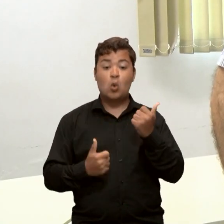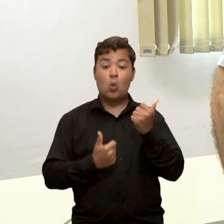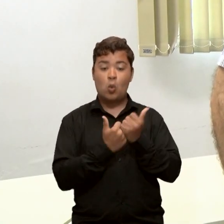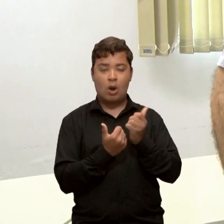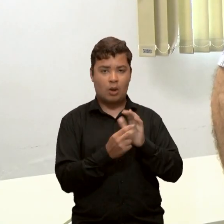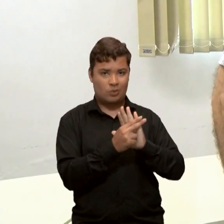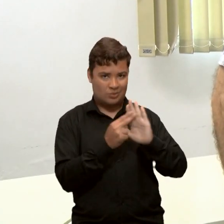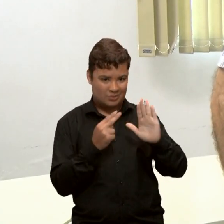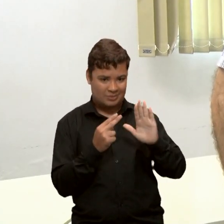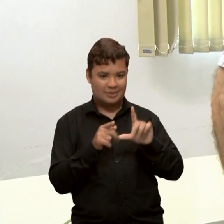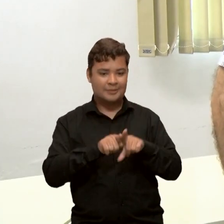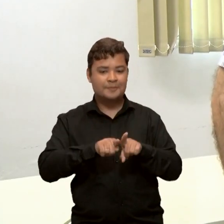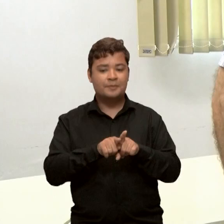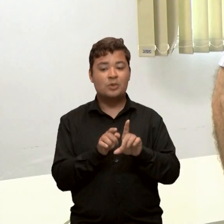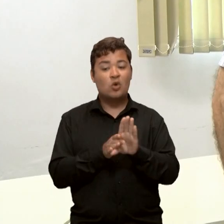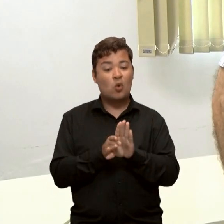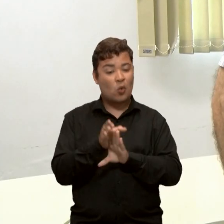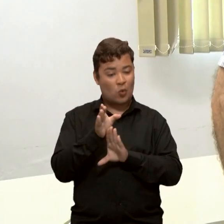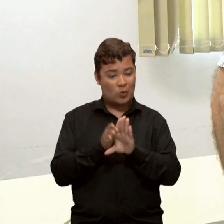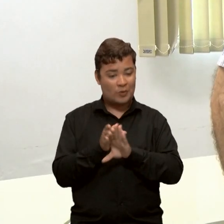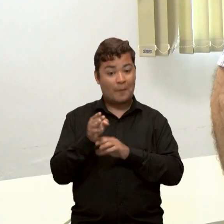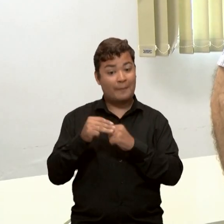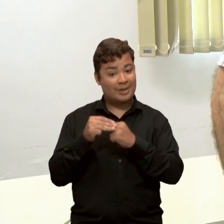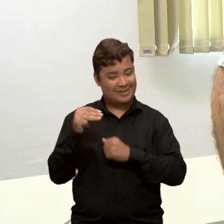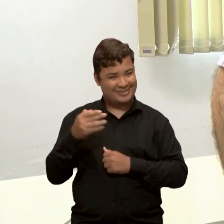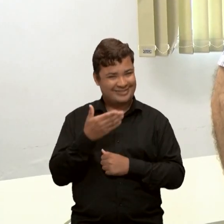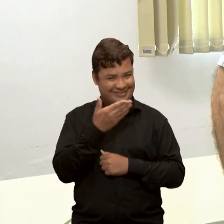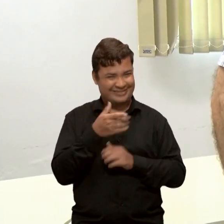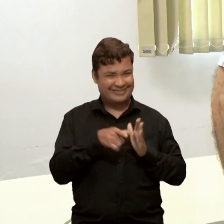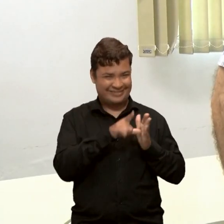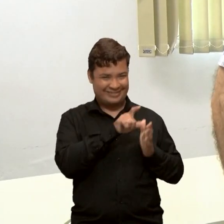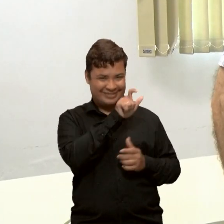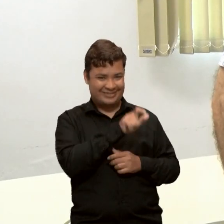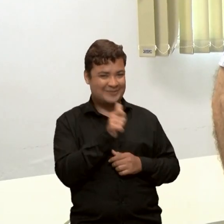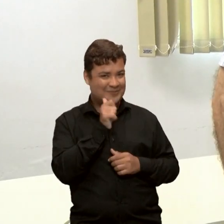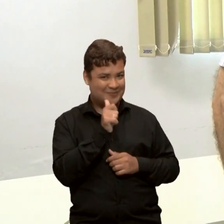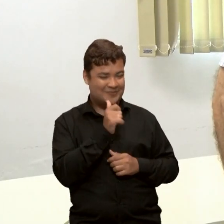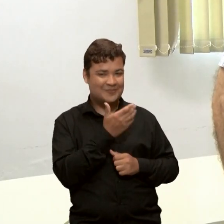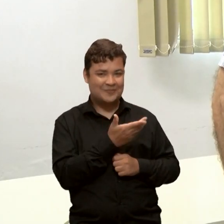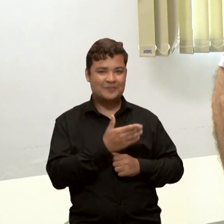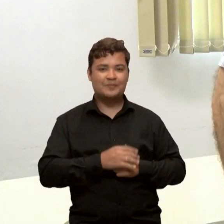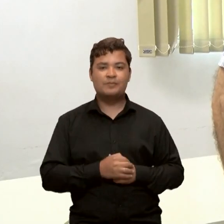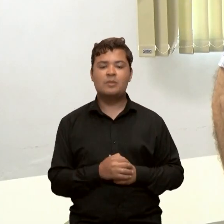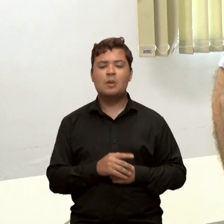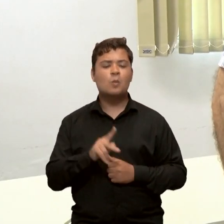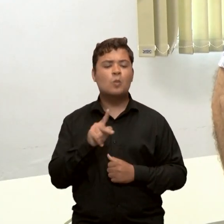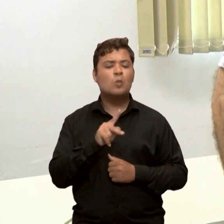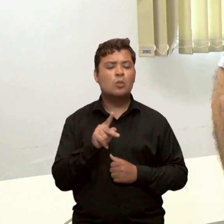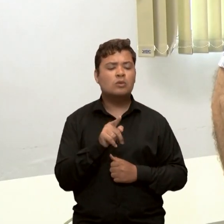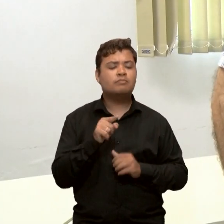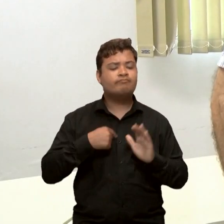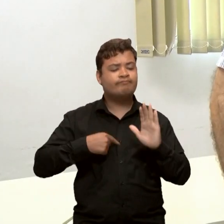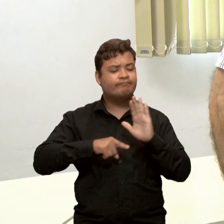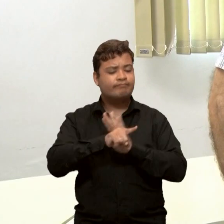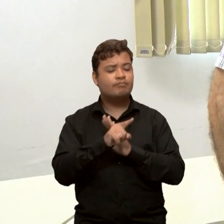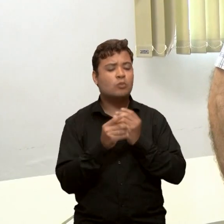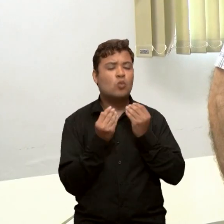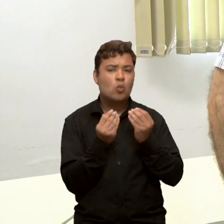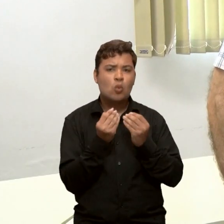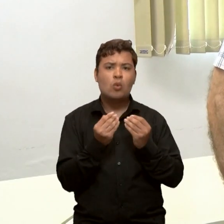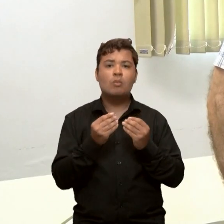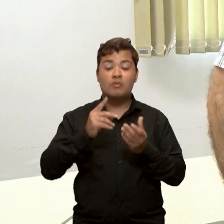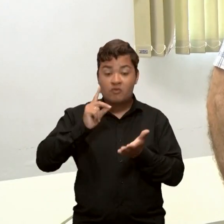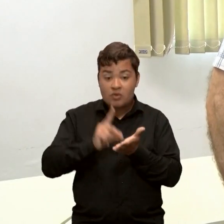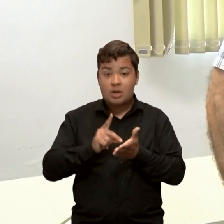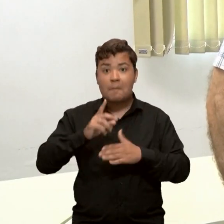foi orientador de mestrado da Larissa. Bom, professor, eu te pergunto, como que foi na prática o desenvolvimento